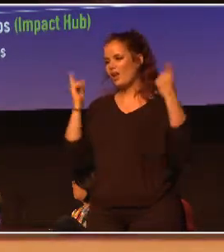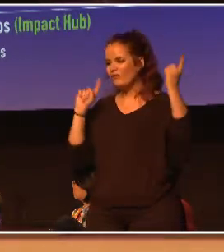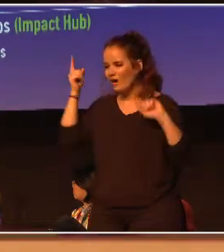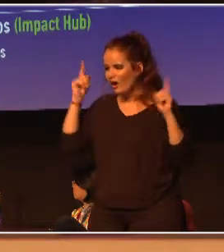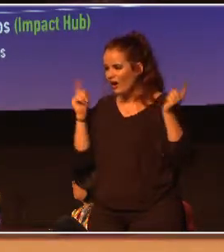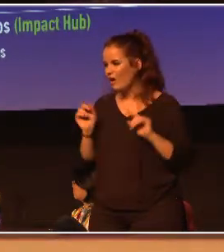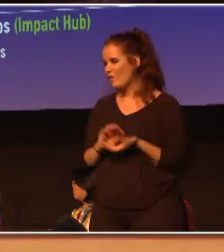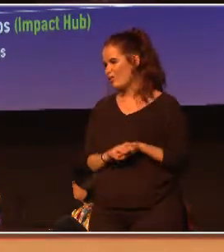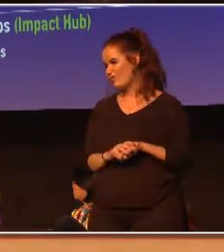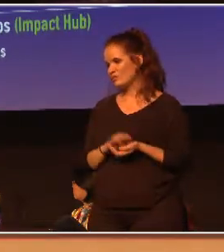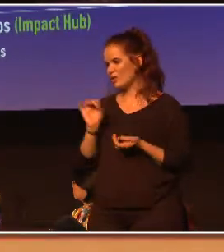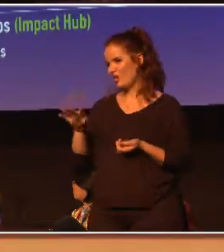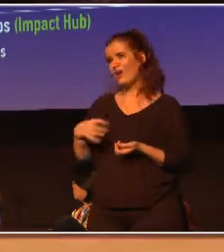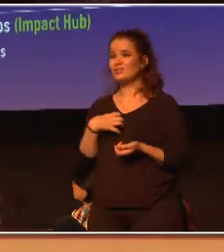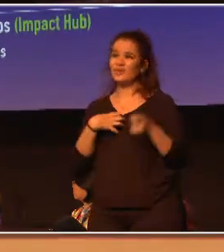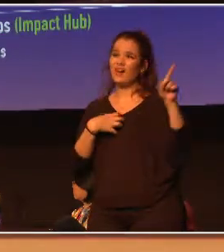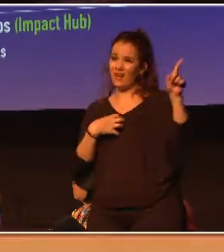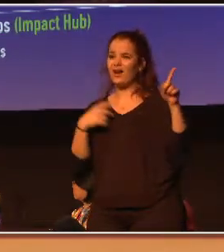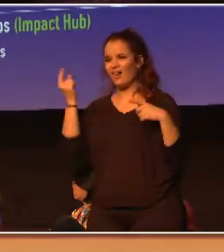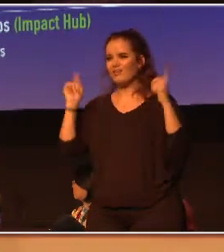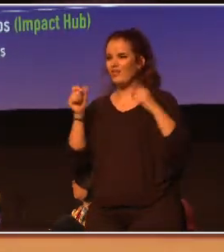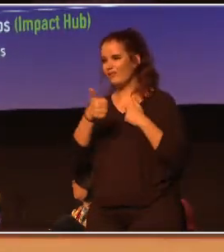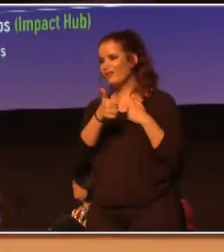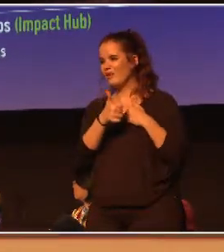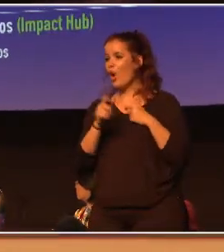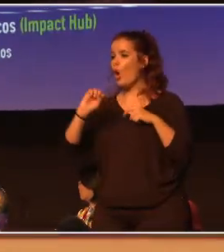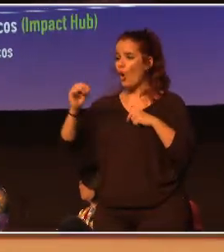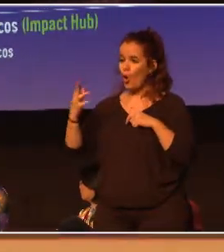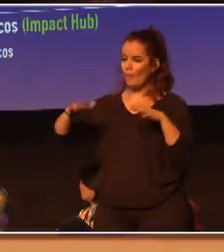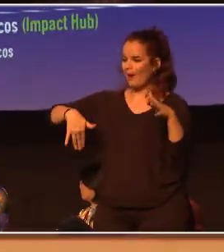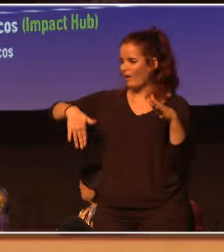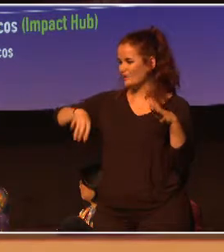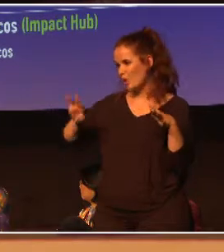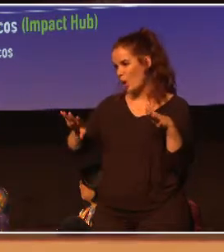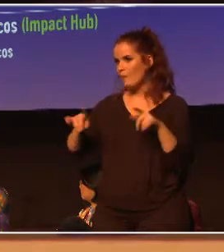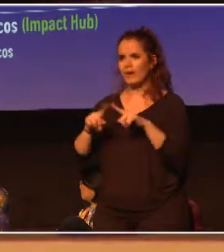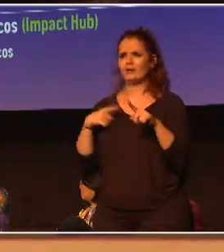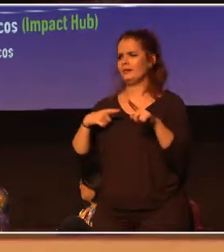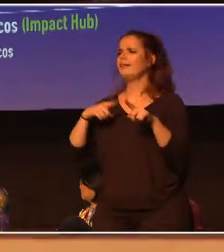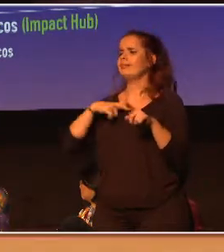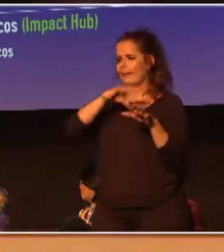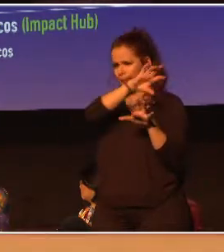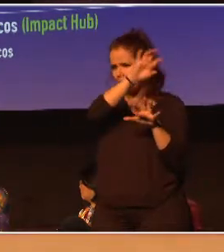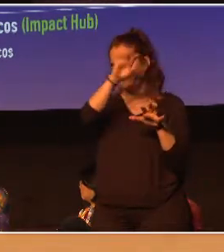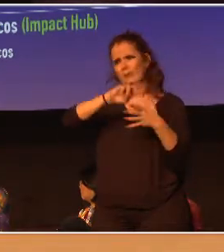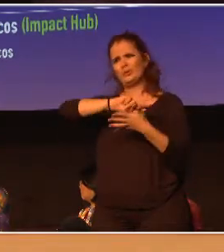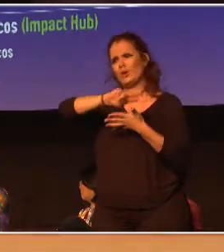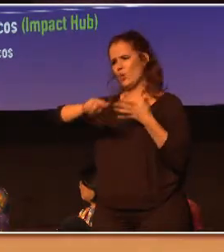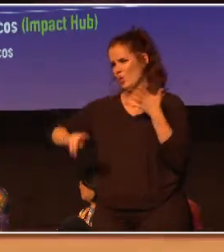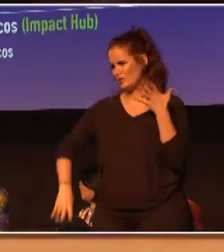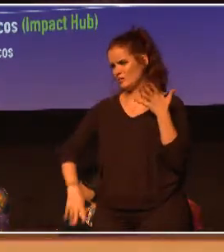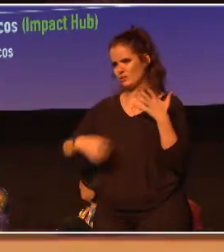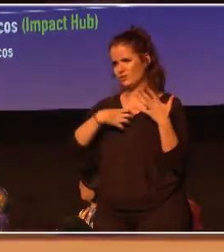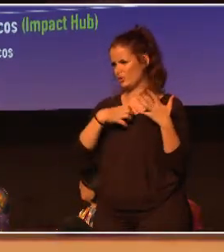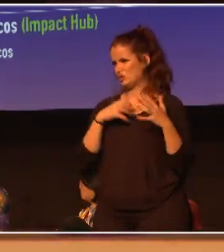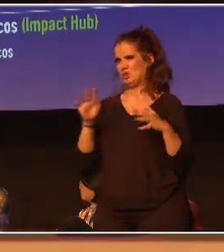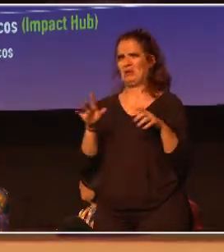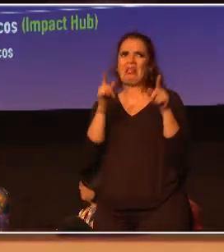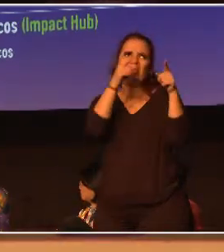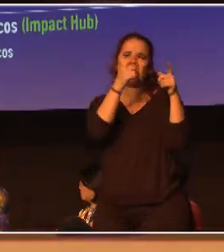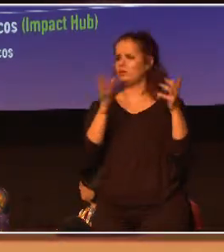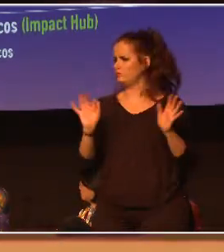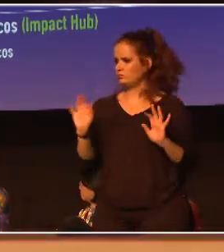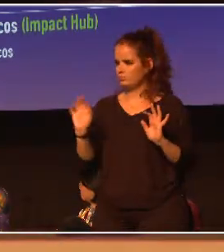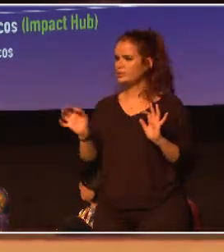né? Todo mundo aqui conhece Salvador pelo carnaval e pelas praias, mas a gente sabe que a cidade tem muito mais a oferecer e é justamente nesse aspecto que a gente